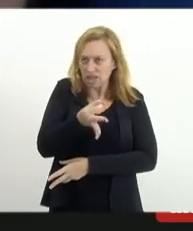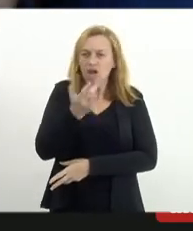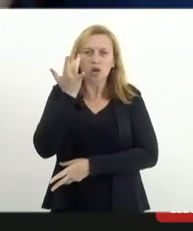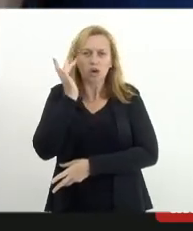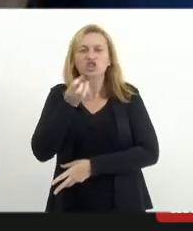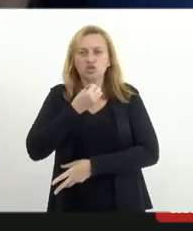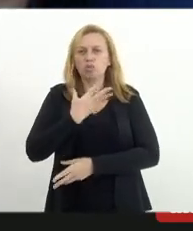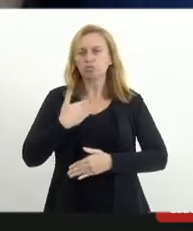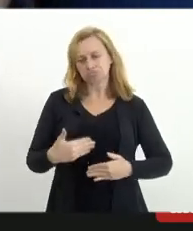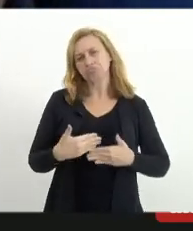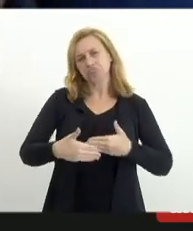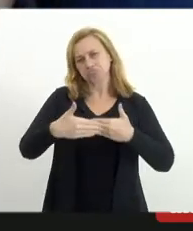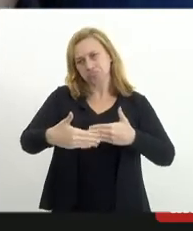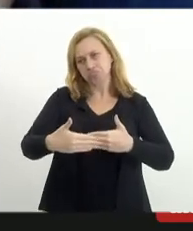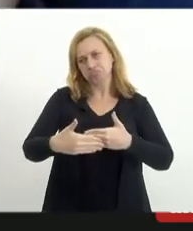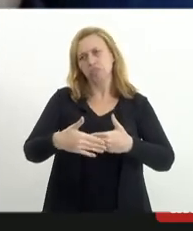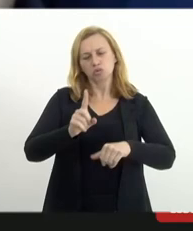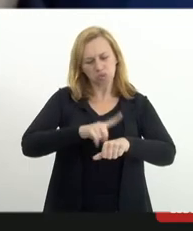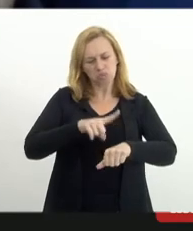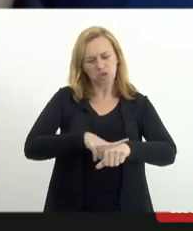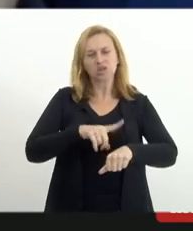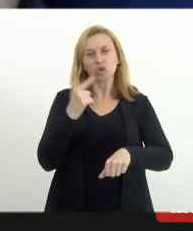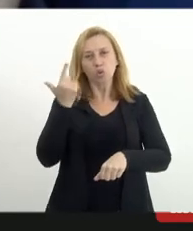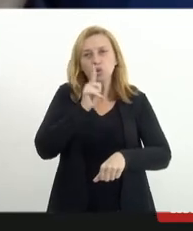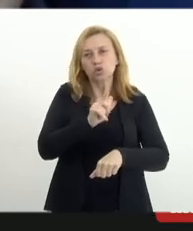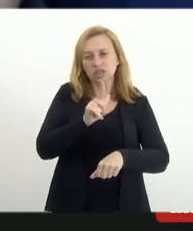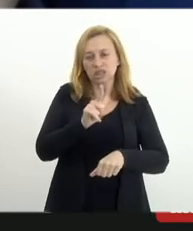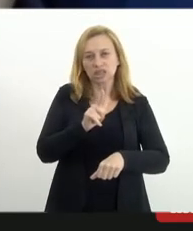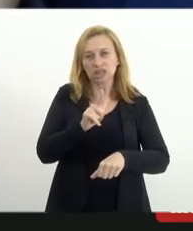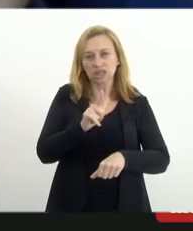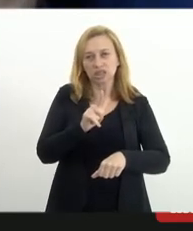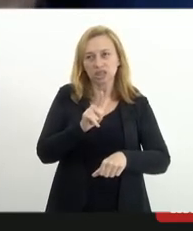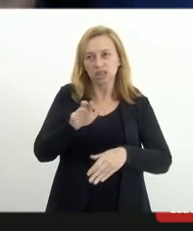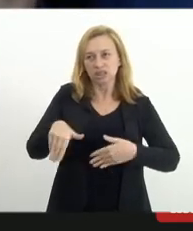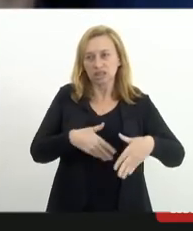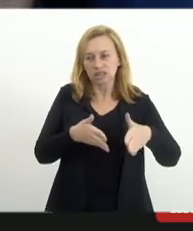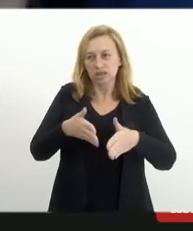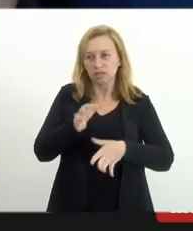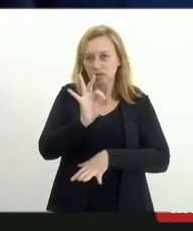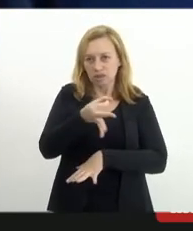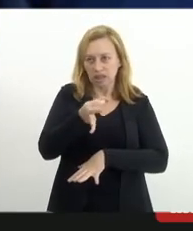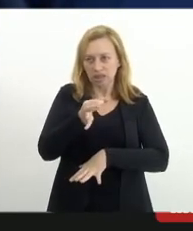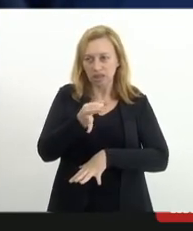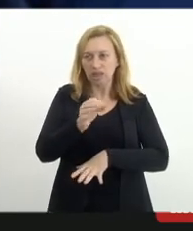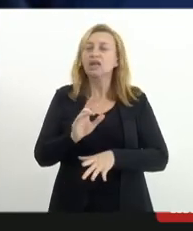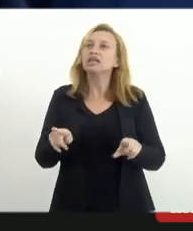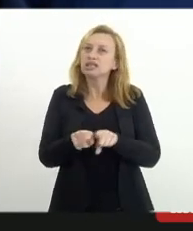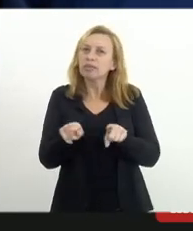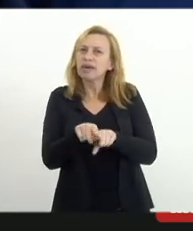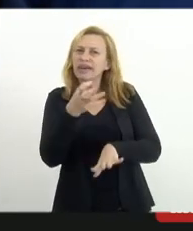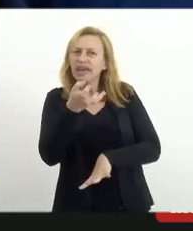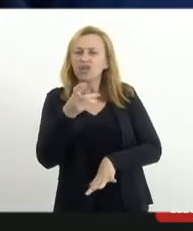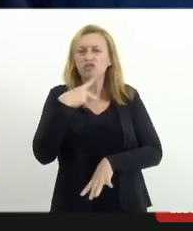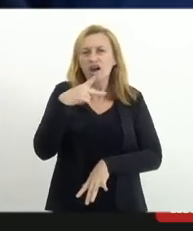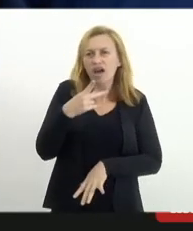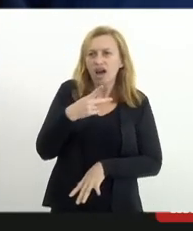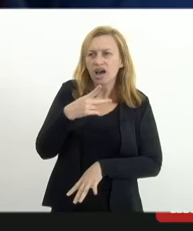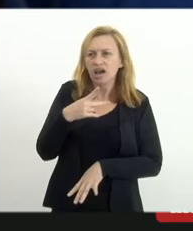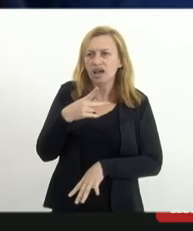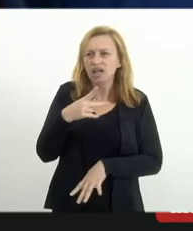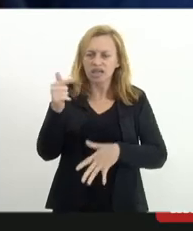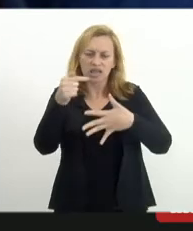demos um grande passo no momento que conseguimos estabelecer essas linhas de ação. E também quero dizer o seguinte,